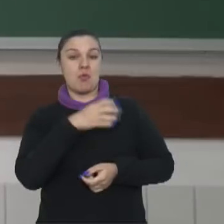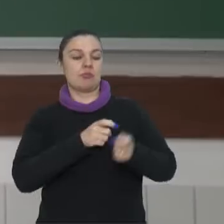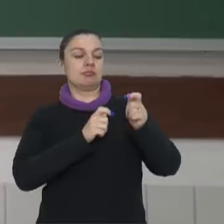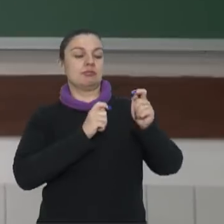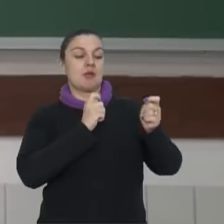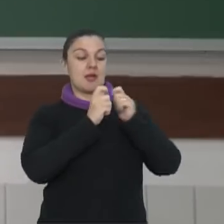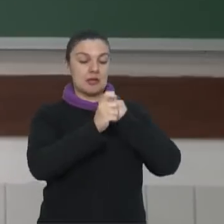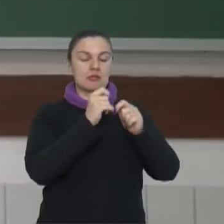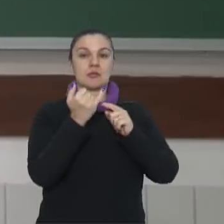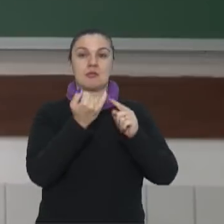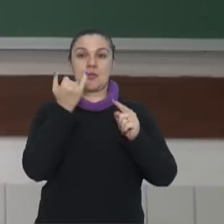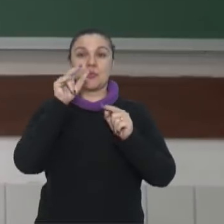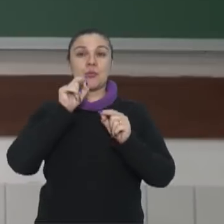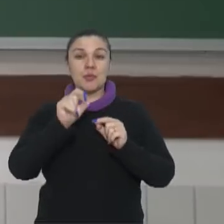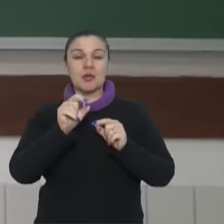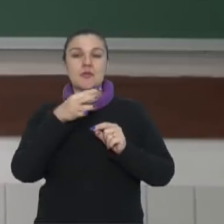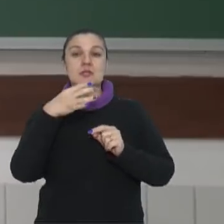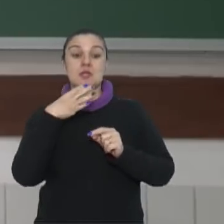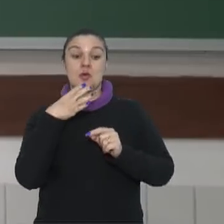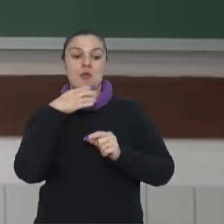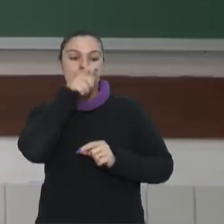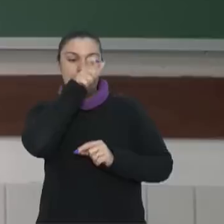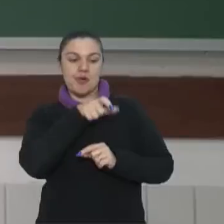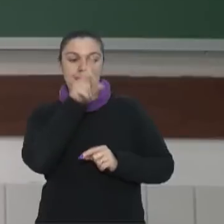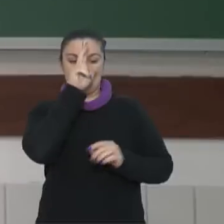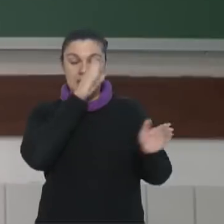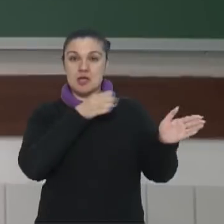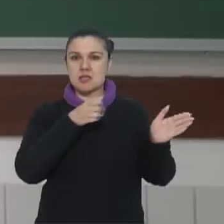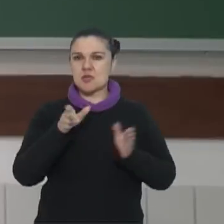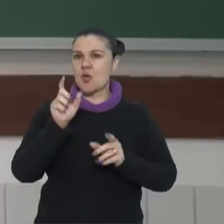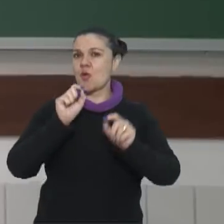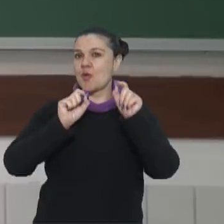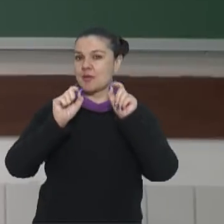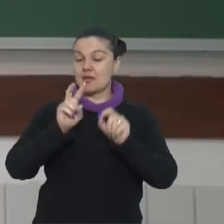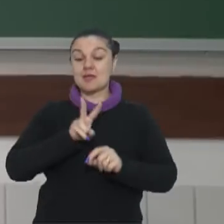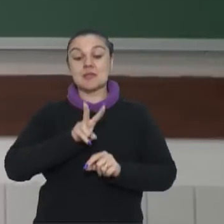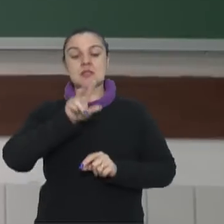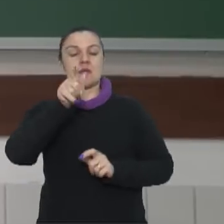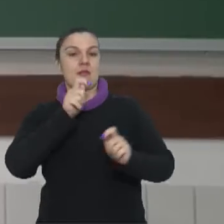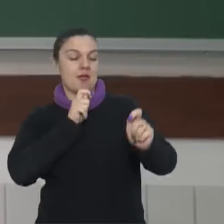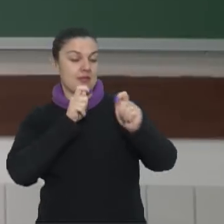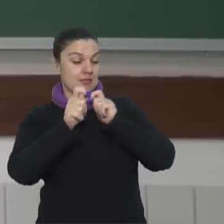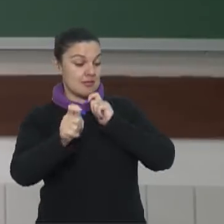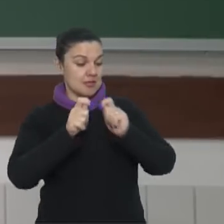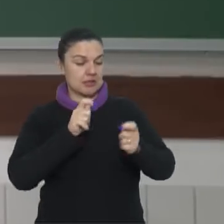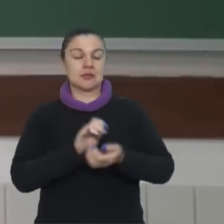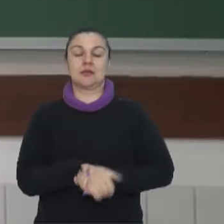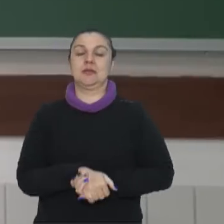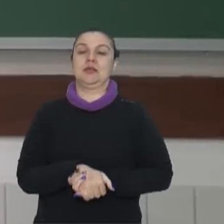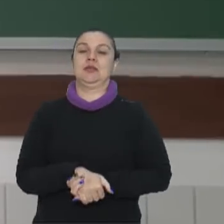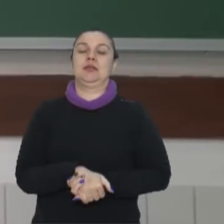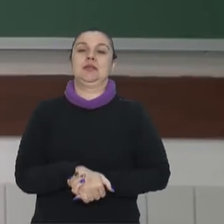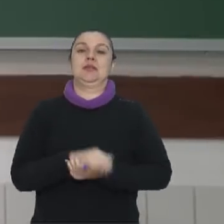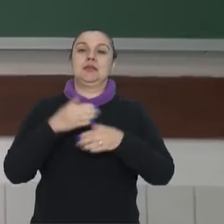entrevistador, é importante você conhecer um pouco a quem você vai entrevistar. Né? Então, normalmente o entrevistador,